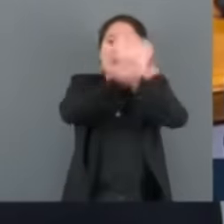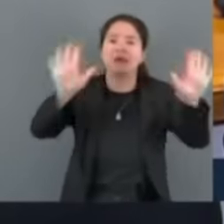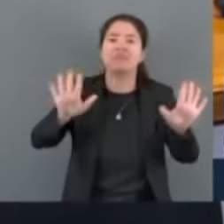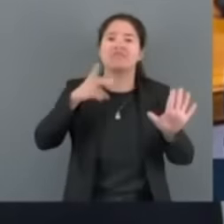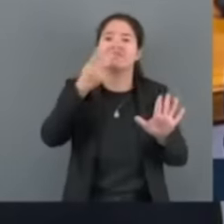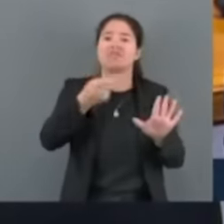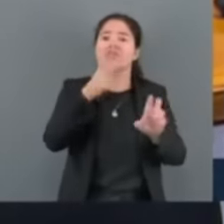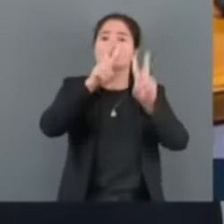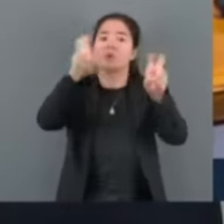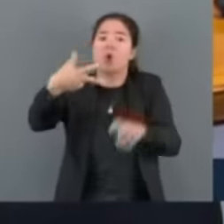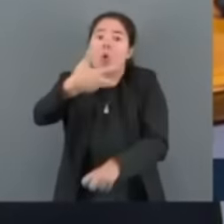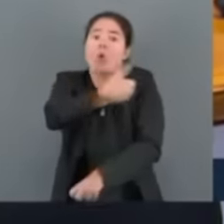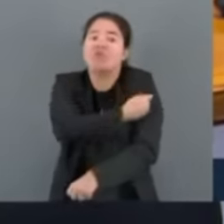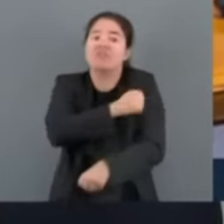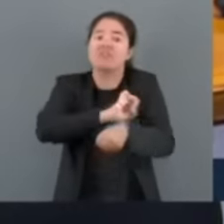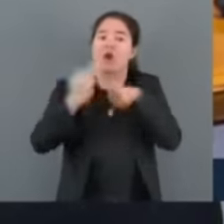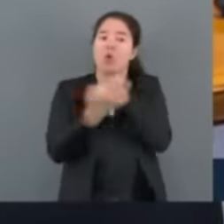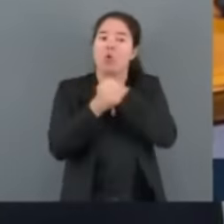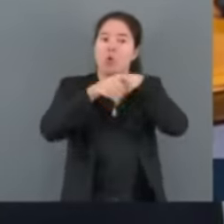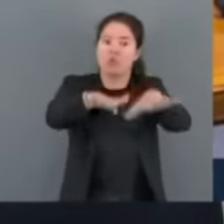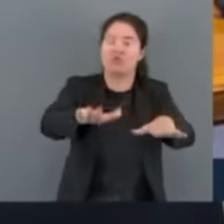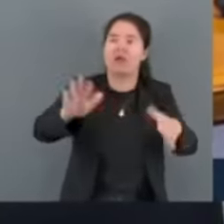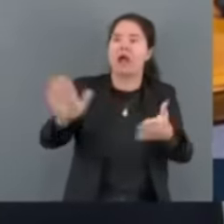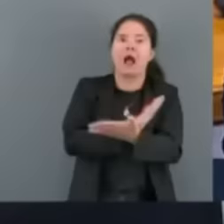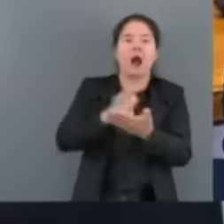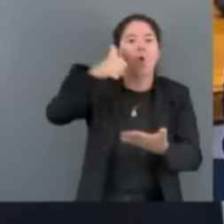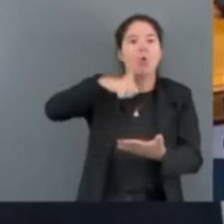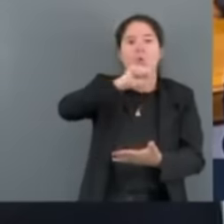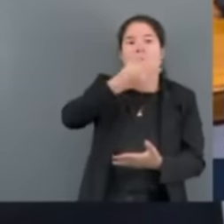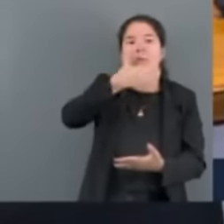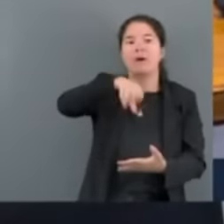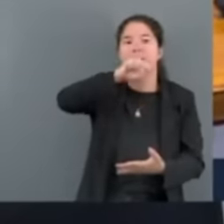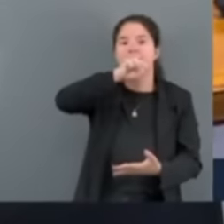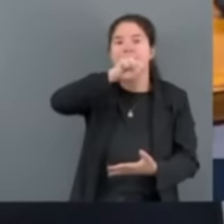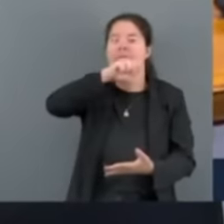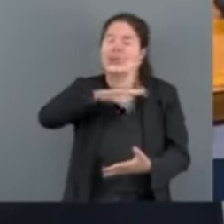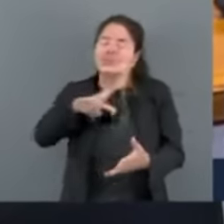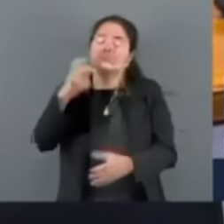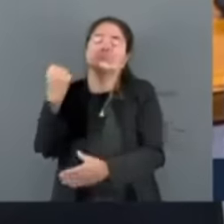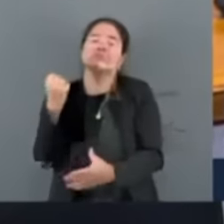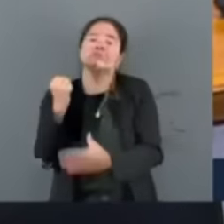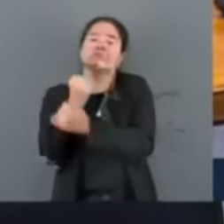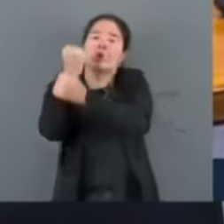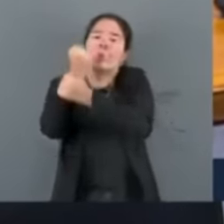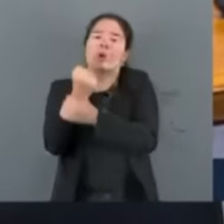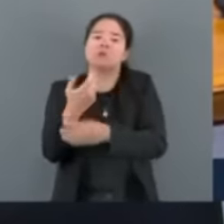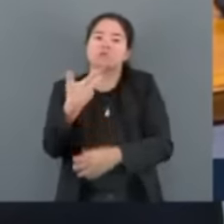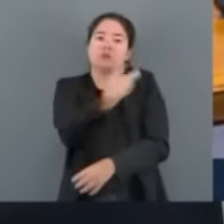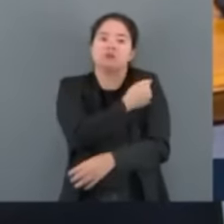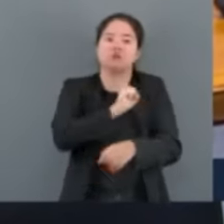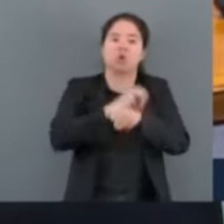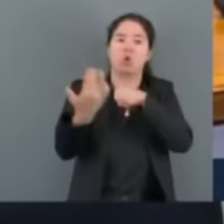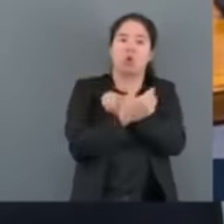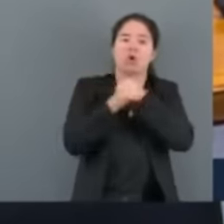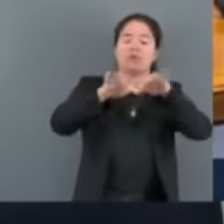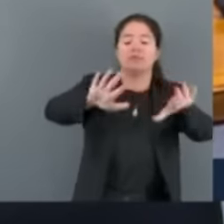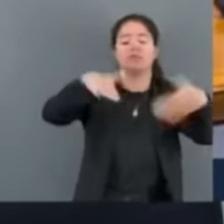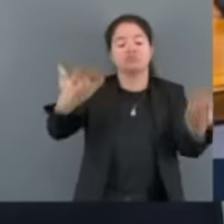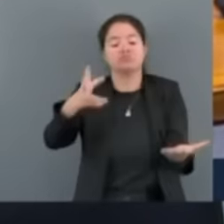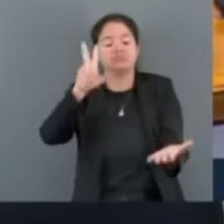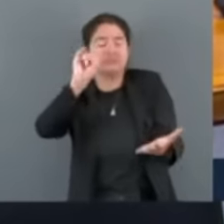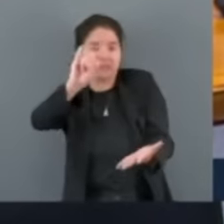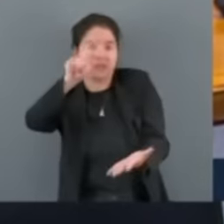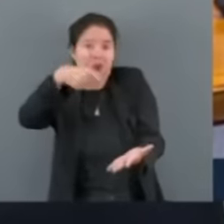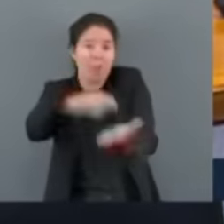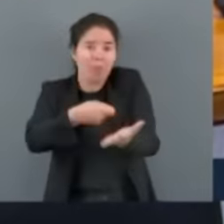da vacina do Covid. E alguns pais têm a insegurança da questão da vacina do Covid. Então, a questão de não ter a obrigatoriedade, mas se